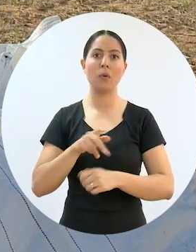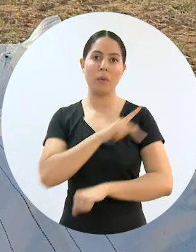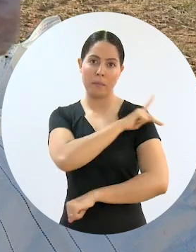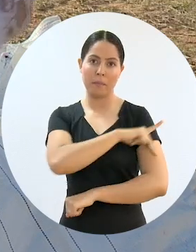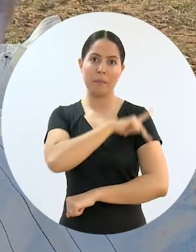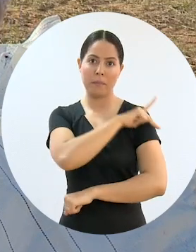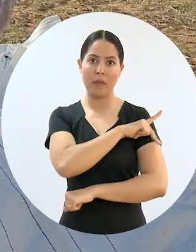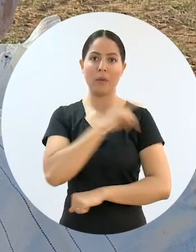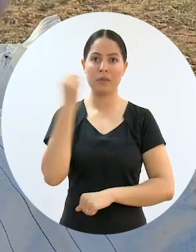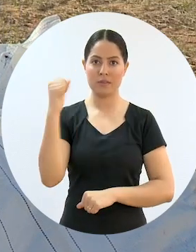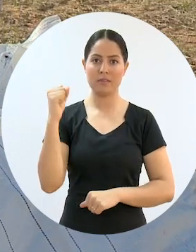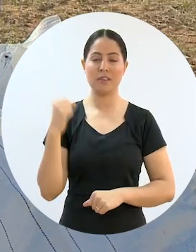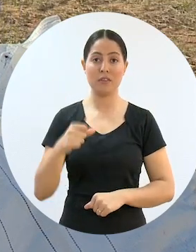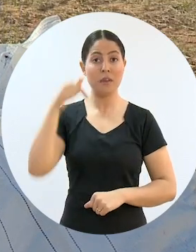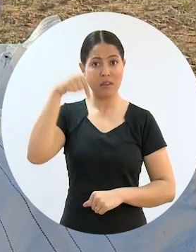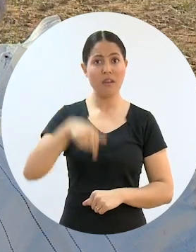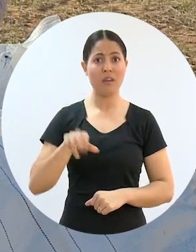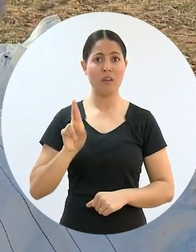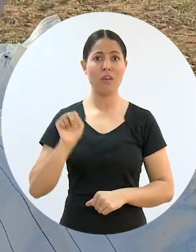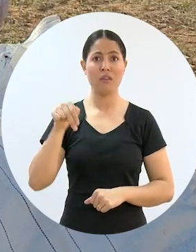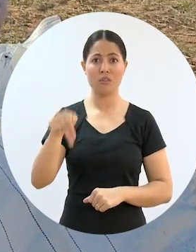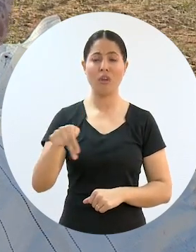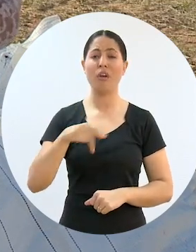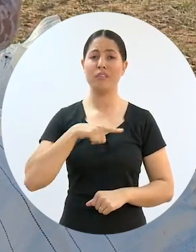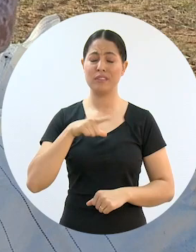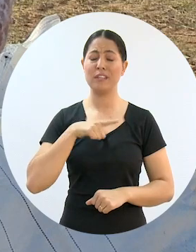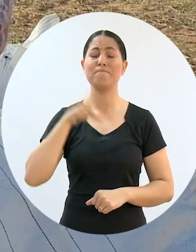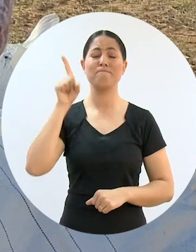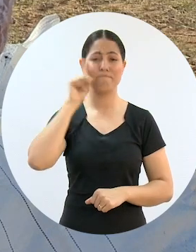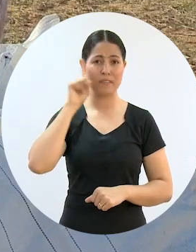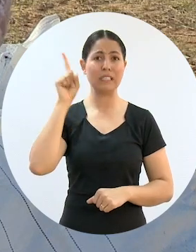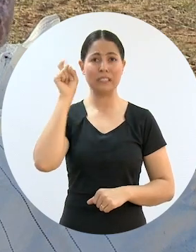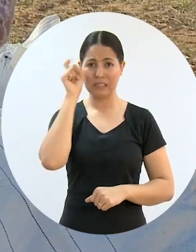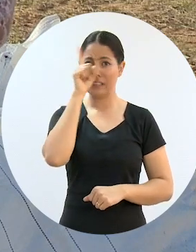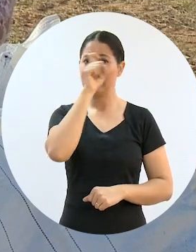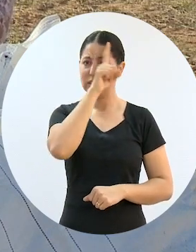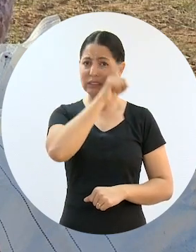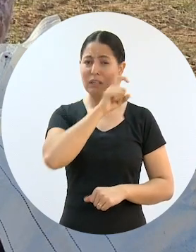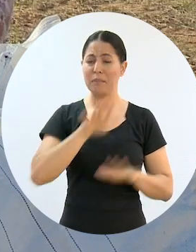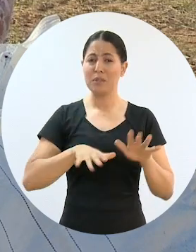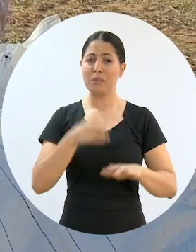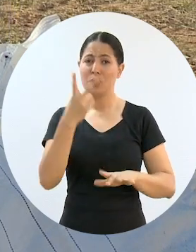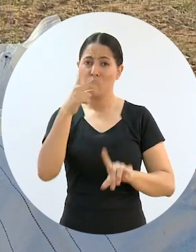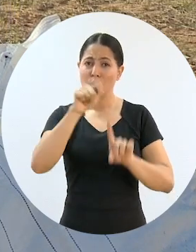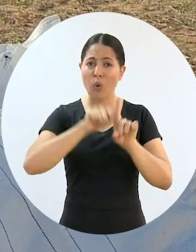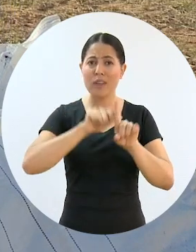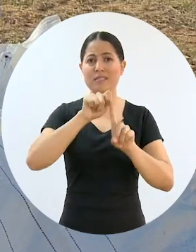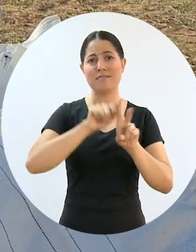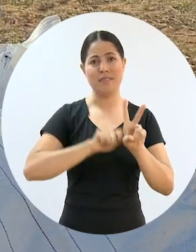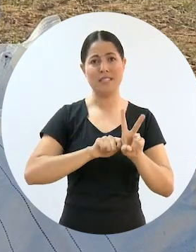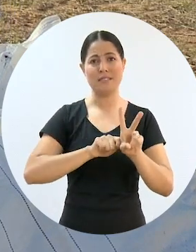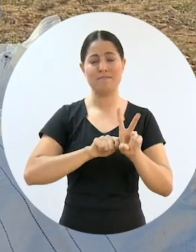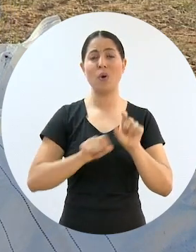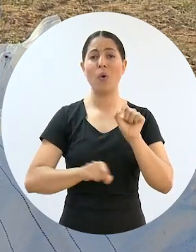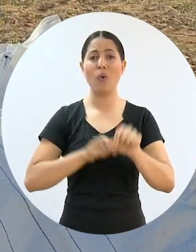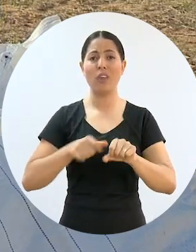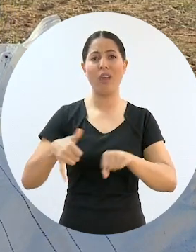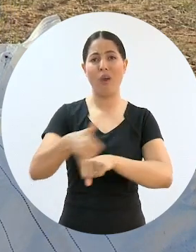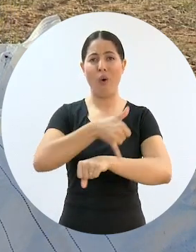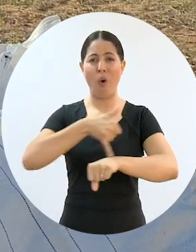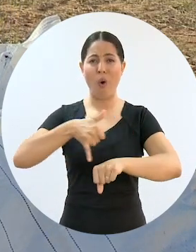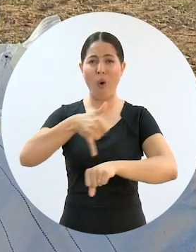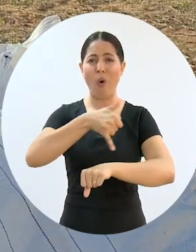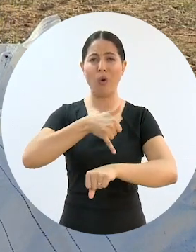também Rio Grande do Norte vivem dias difíceis há mais de 2 meses. O vazamento de petróleo pela costa brasileira tem